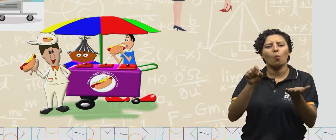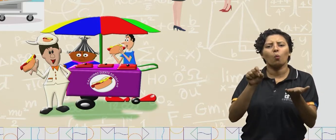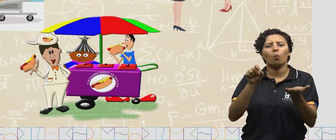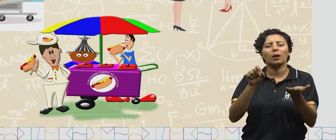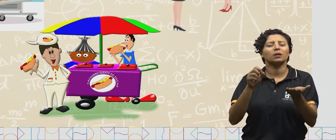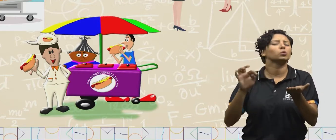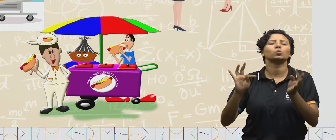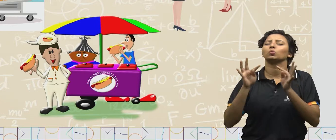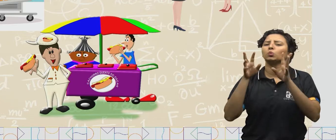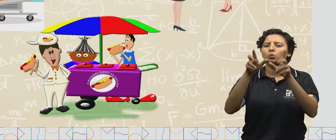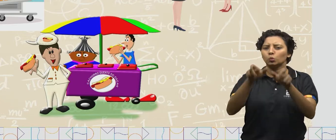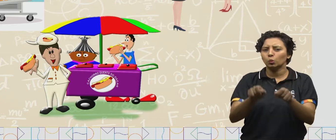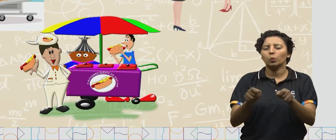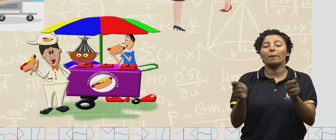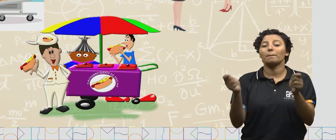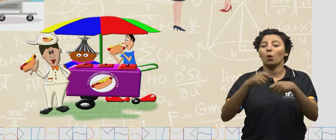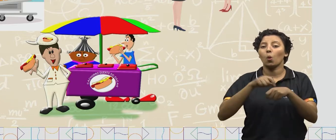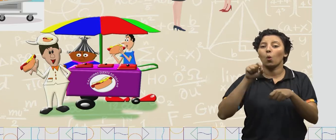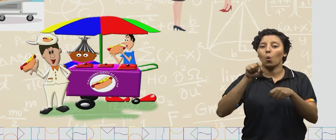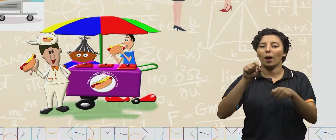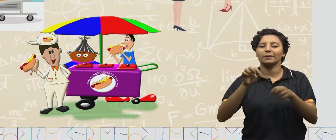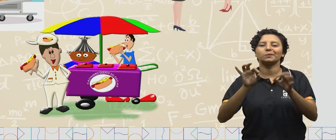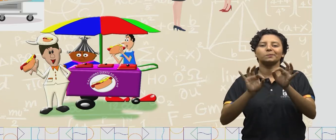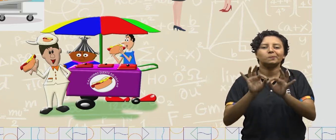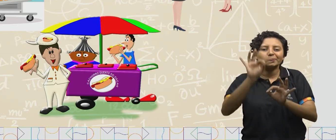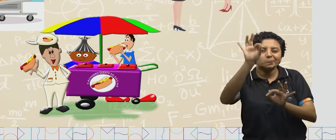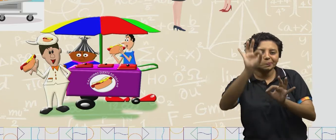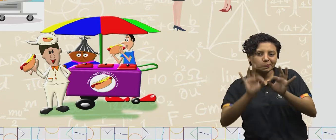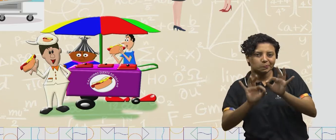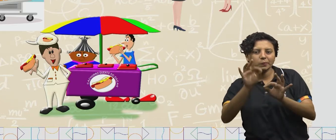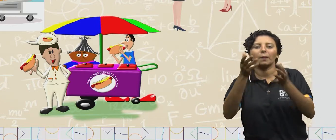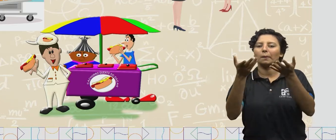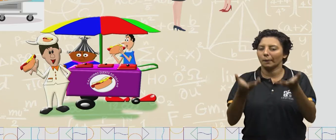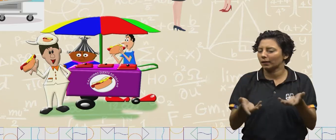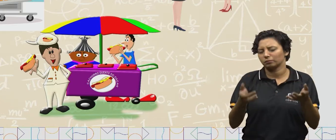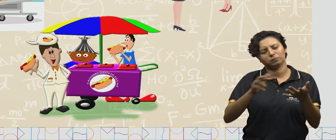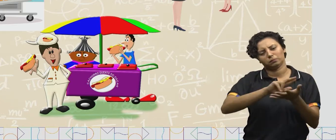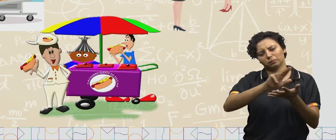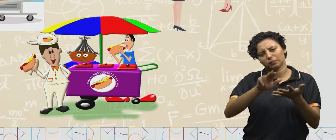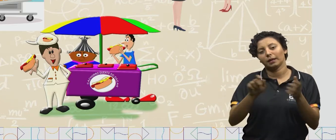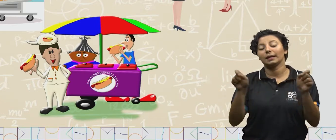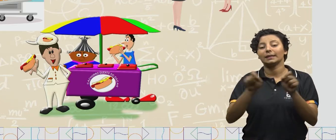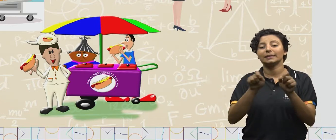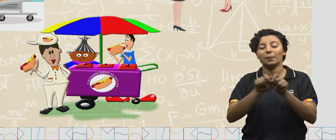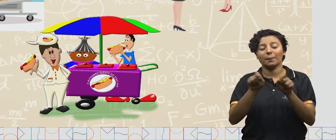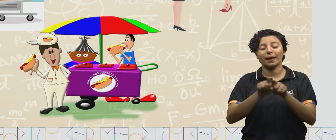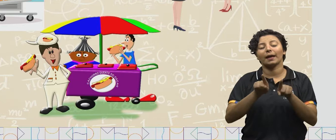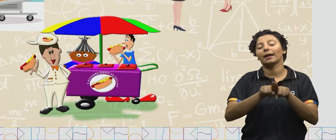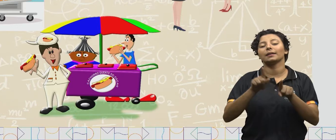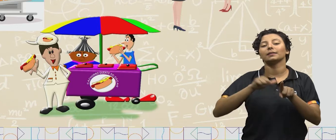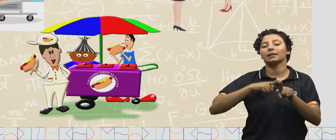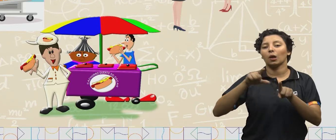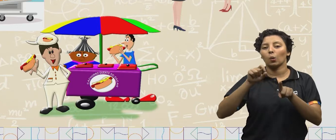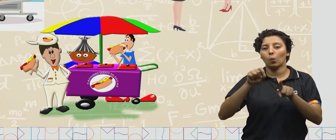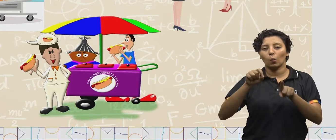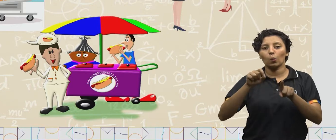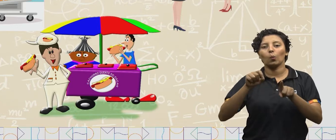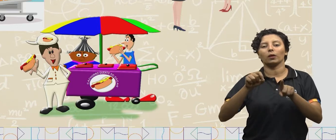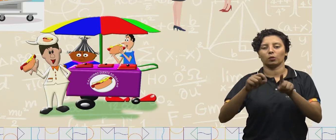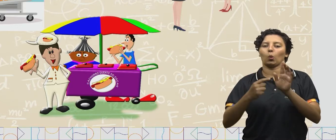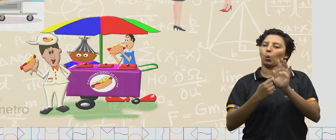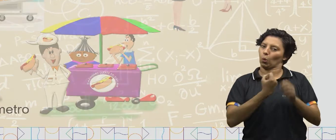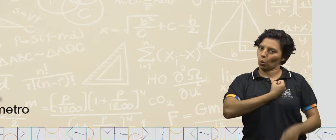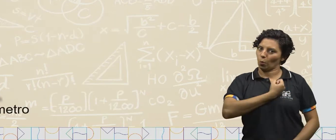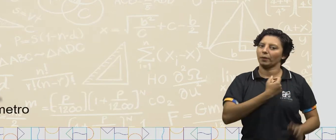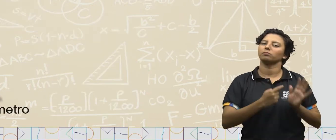basicamente tudo aquilo que pode ser medido e que possa ser representado através de um